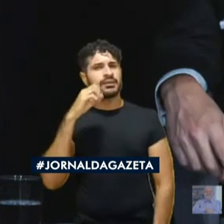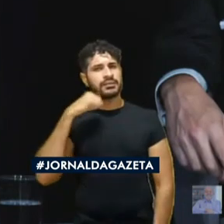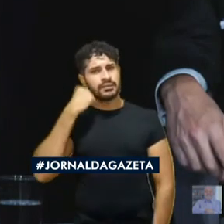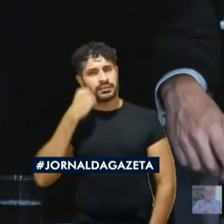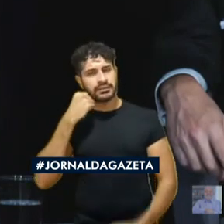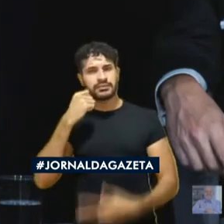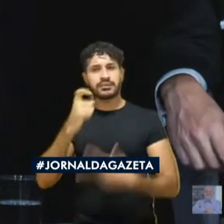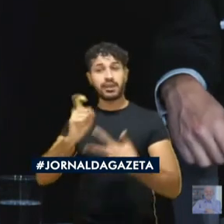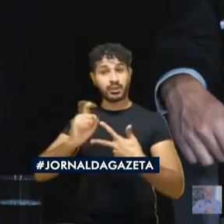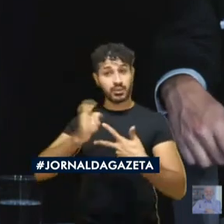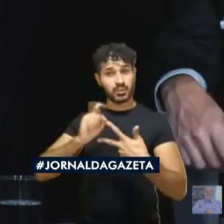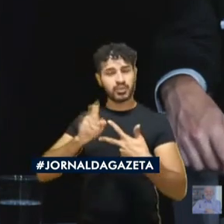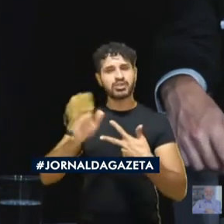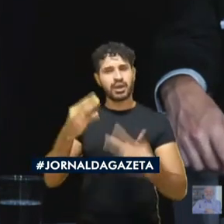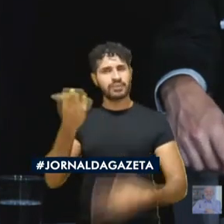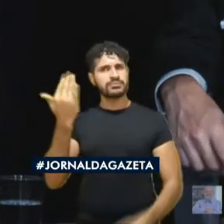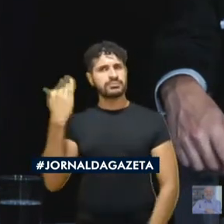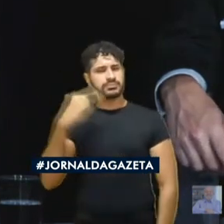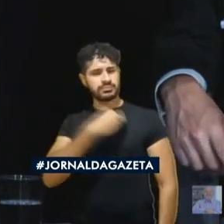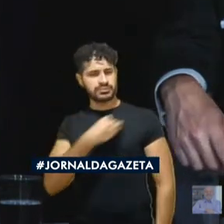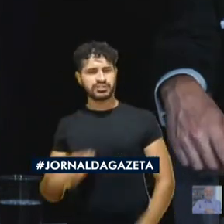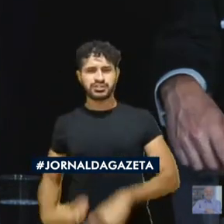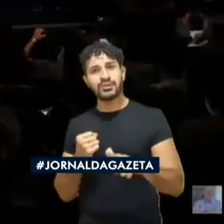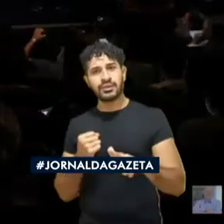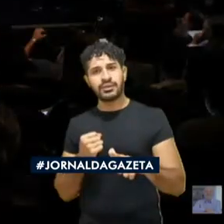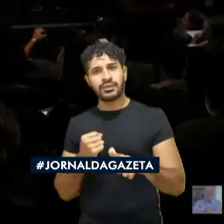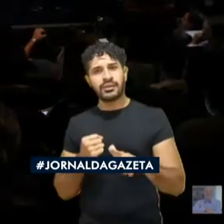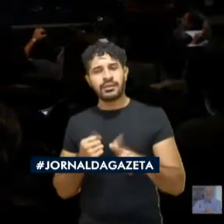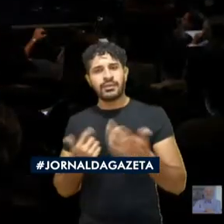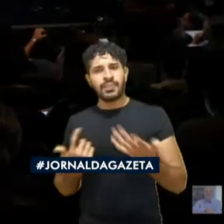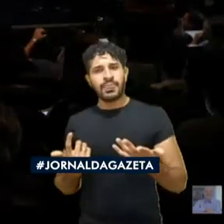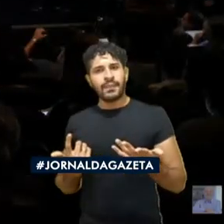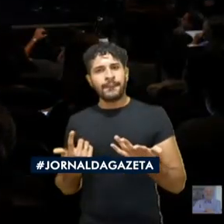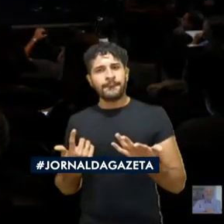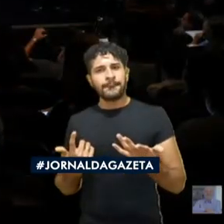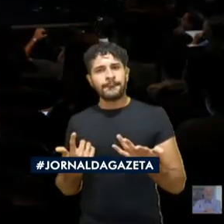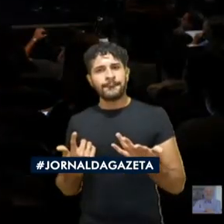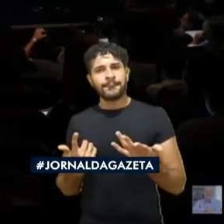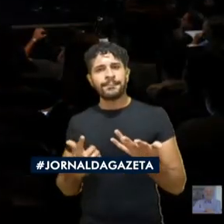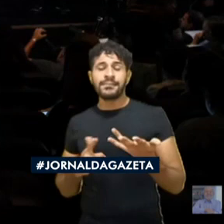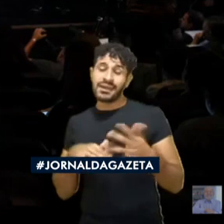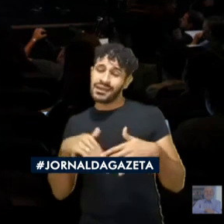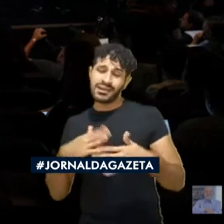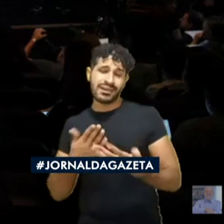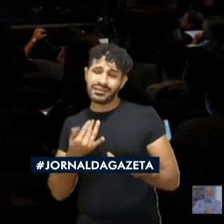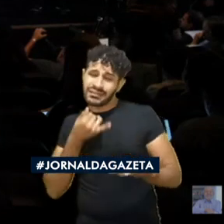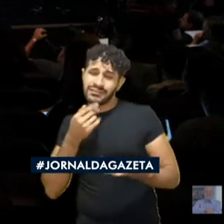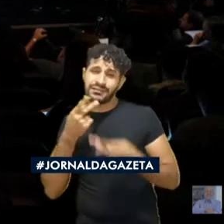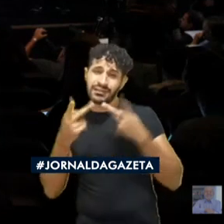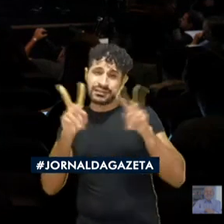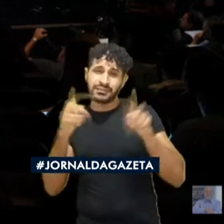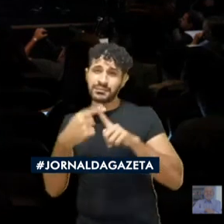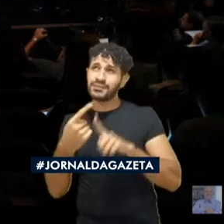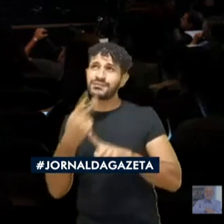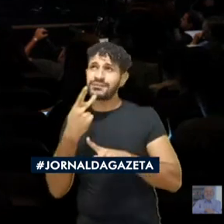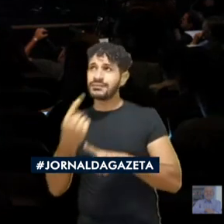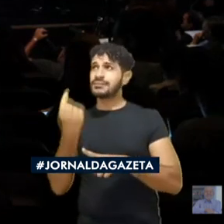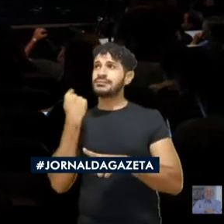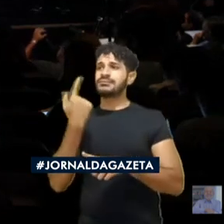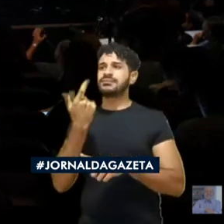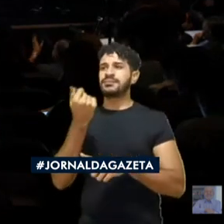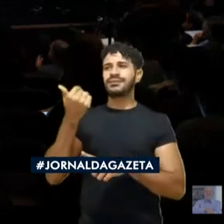Mercadante também marcou presença o futuro presidente do BNDES coordenou os 32 grupos temáticos que